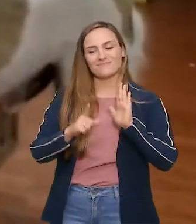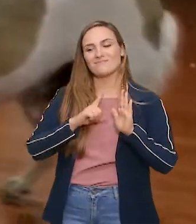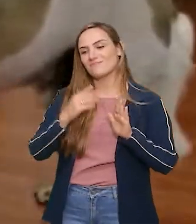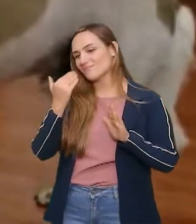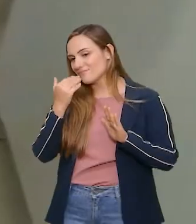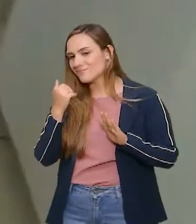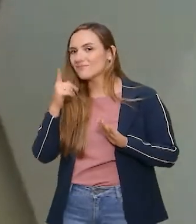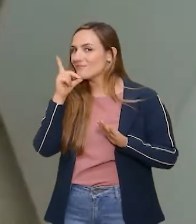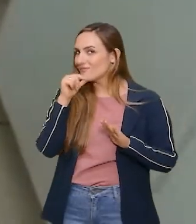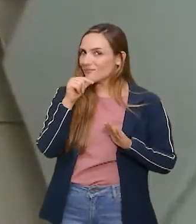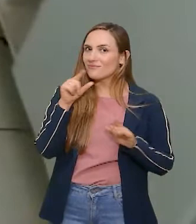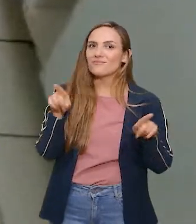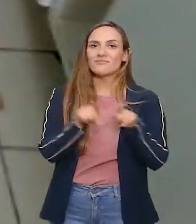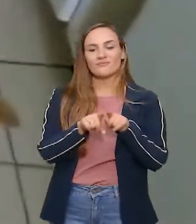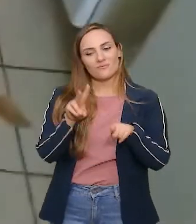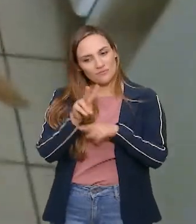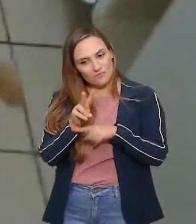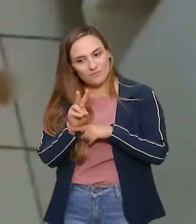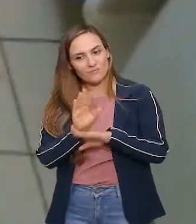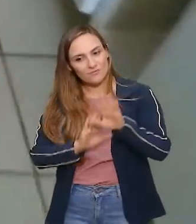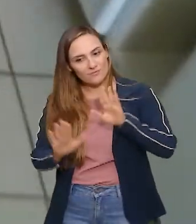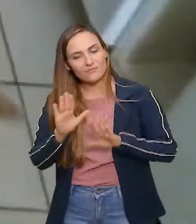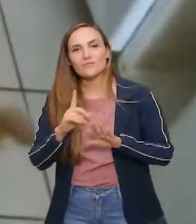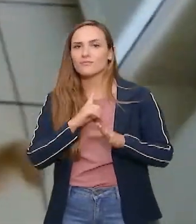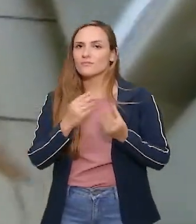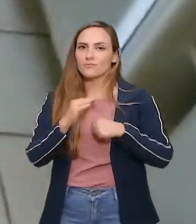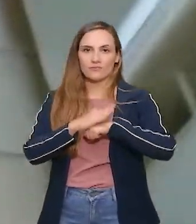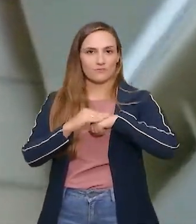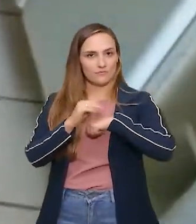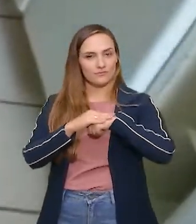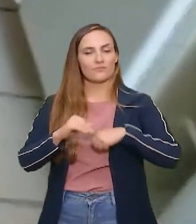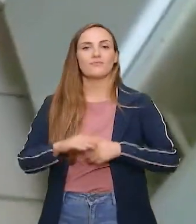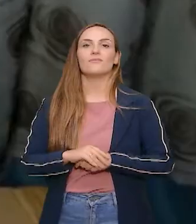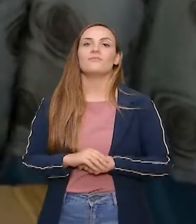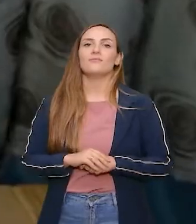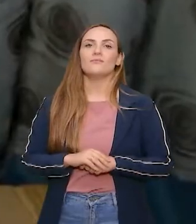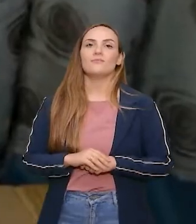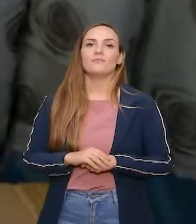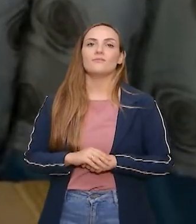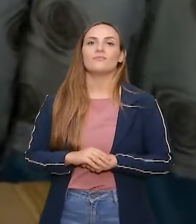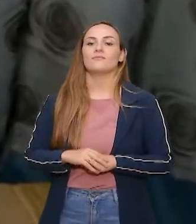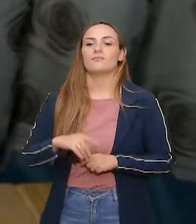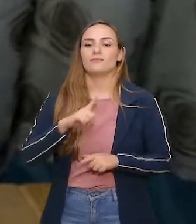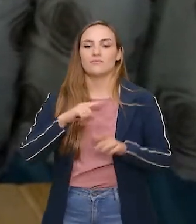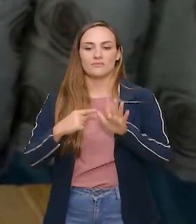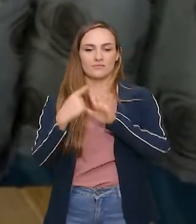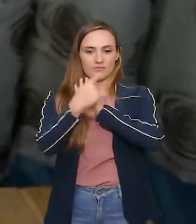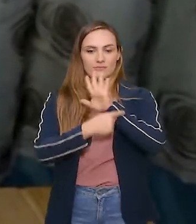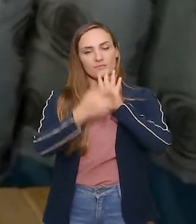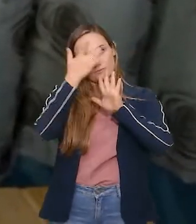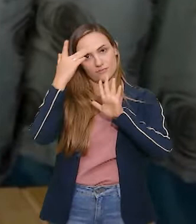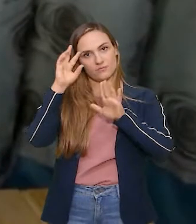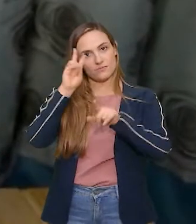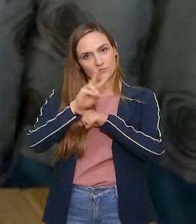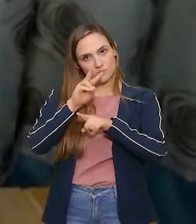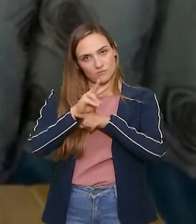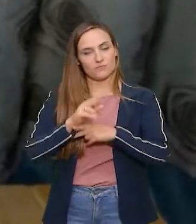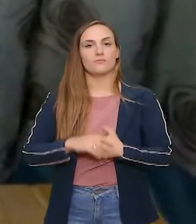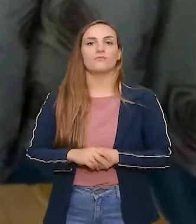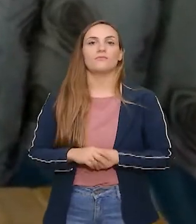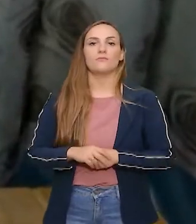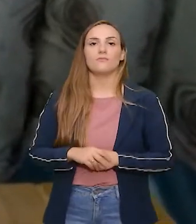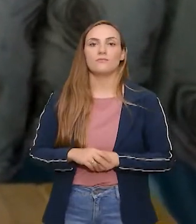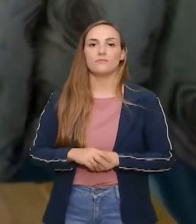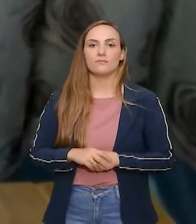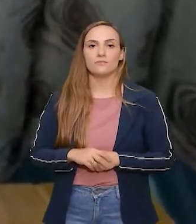direitos garantidos, comida, água, cuidados e muito carinho. Somos em 5 tutores, junto com alguns moradores